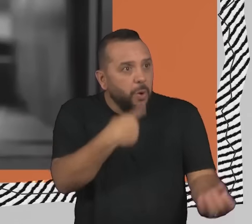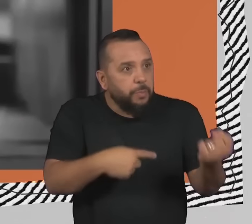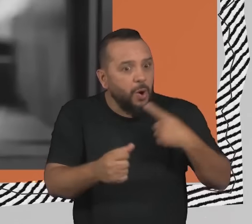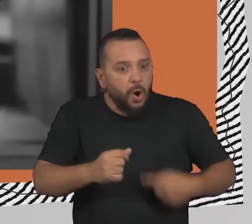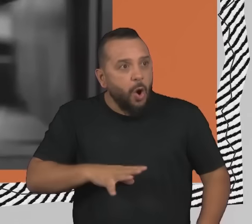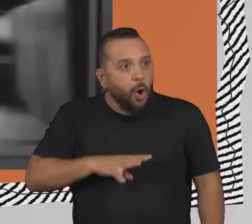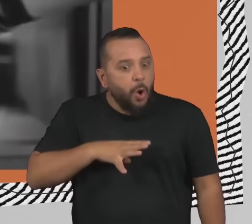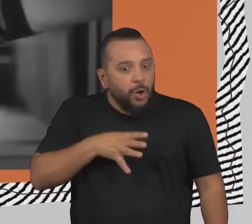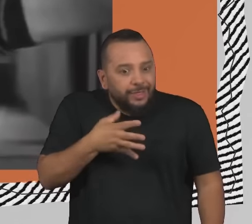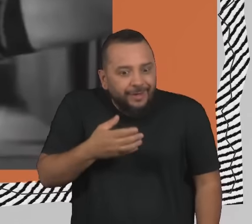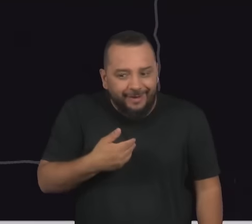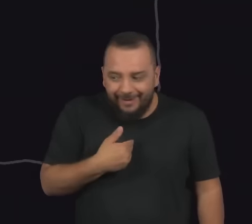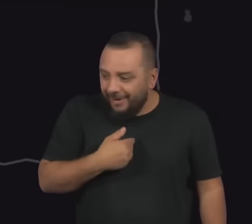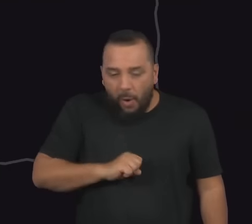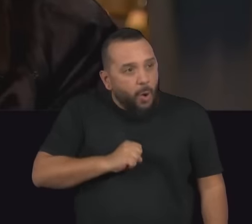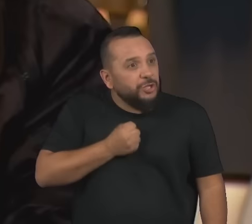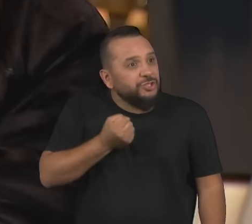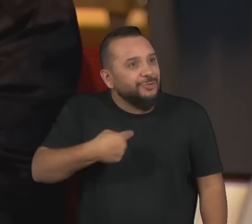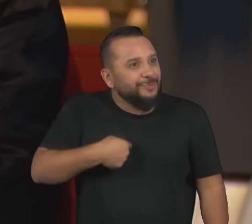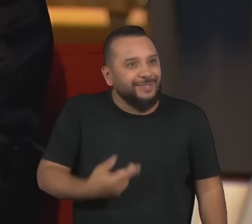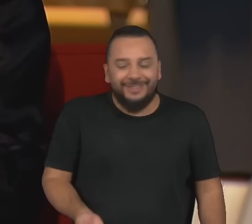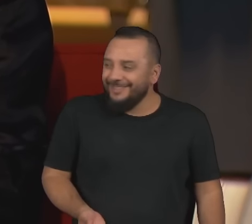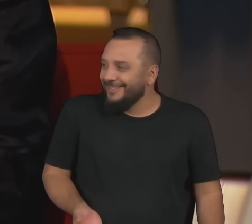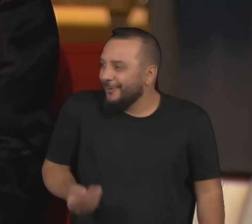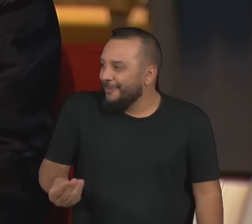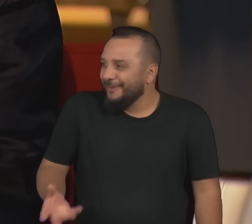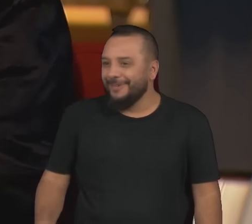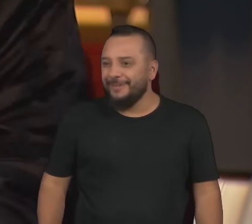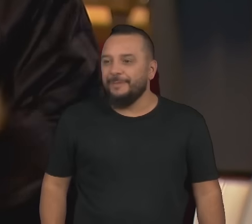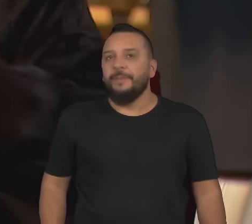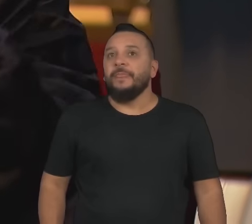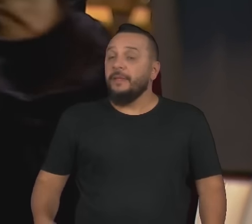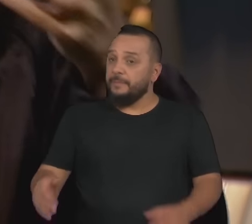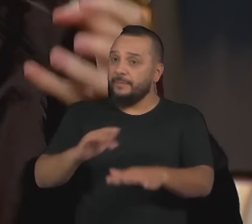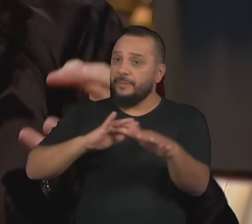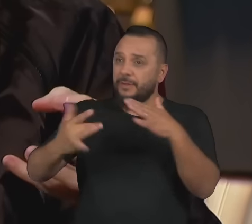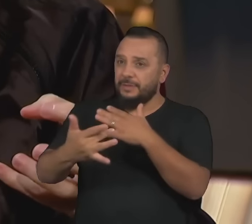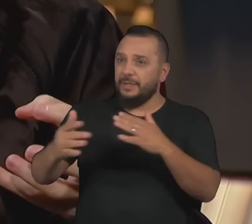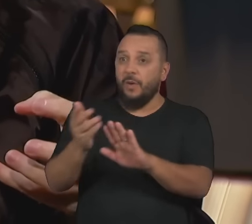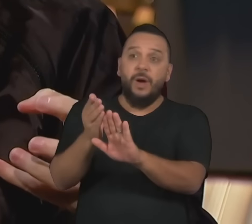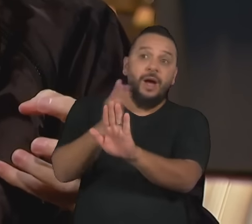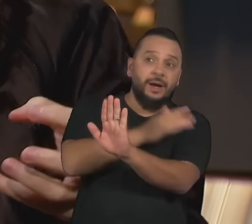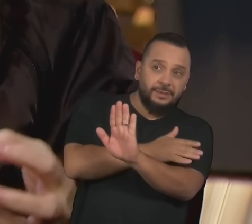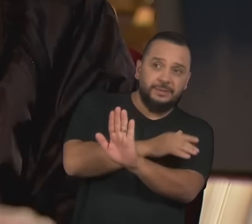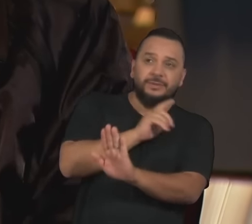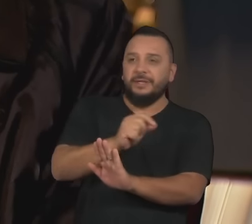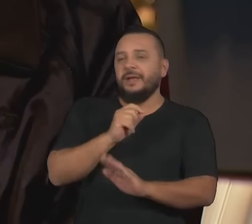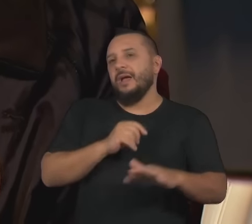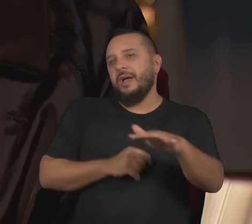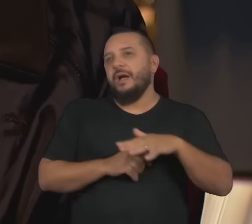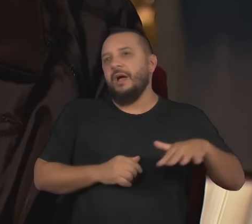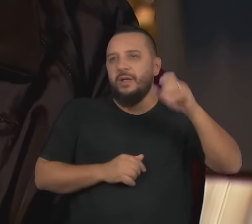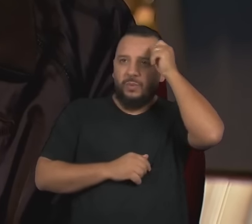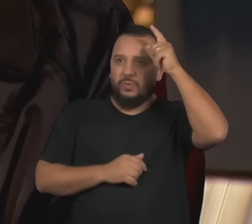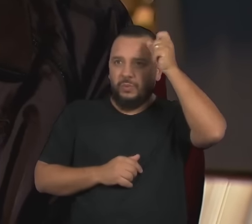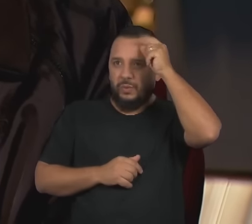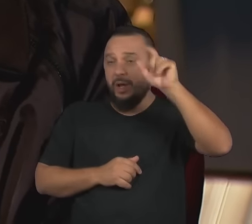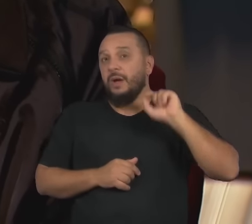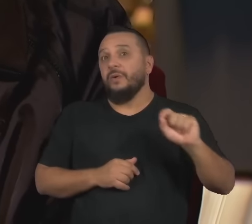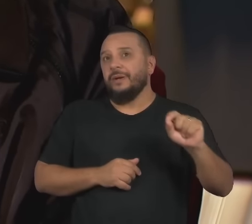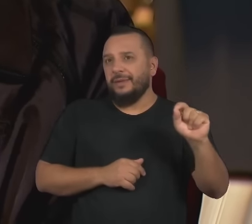as piores coisas. Antes da rede social, a indústria cultural colocava